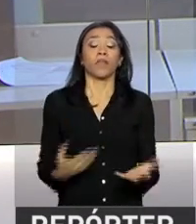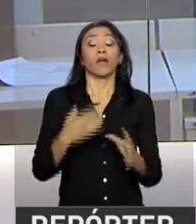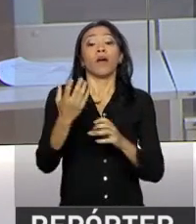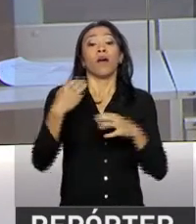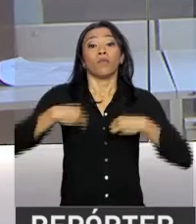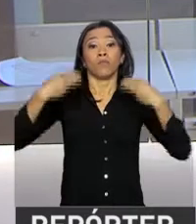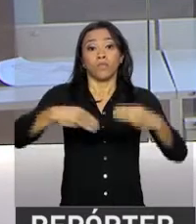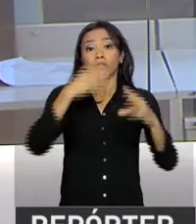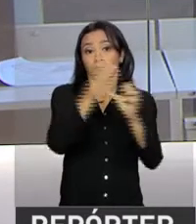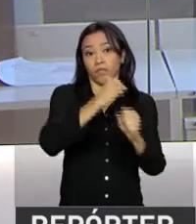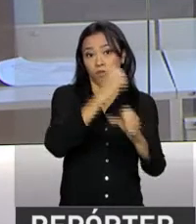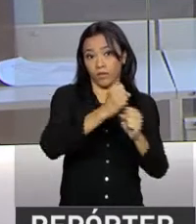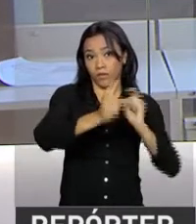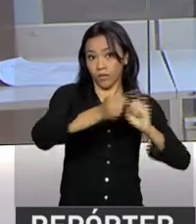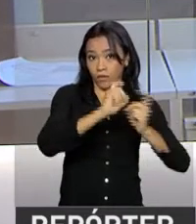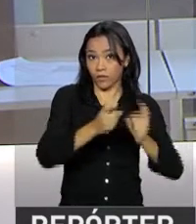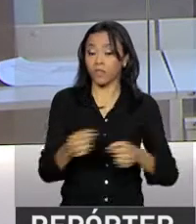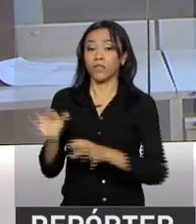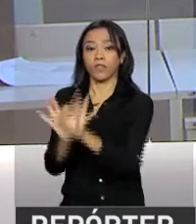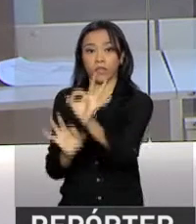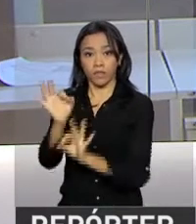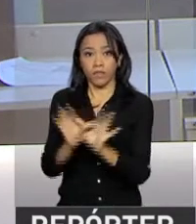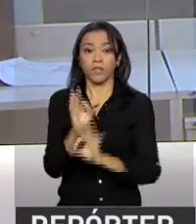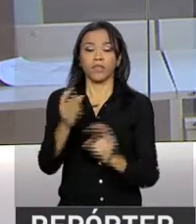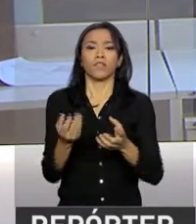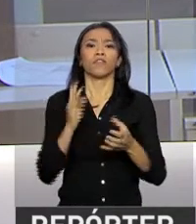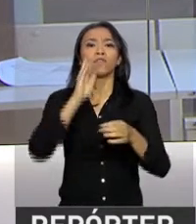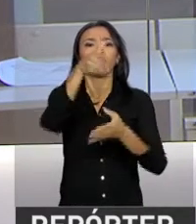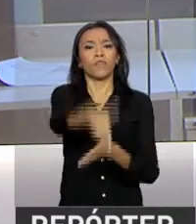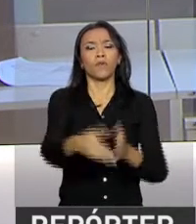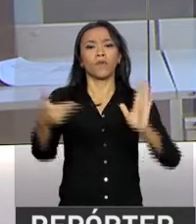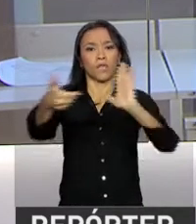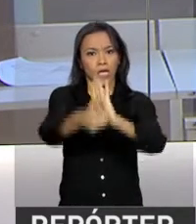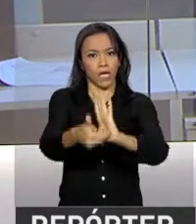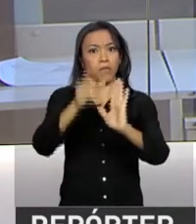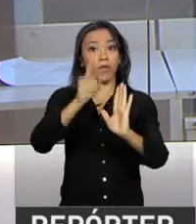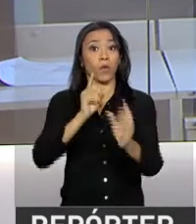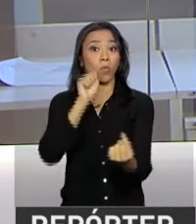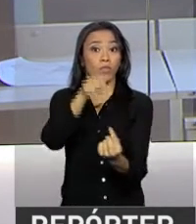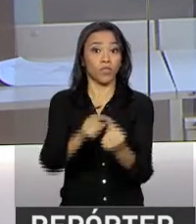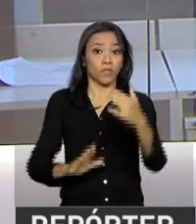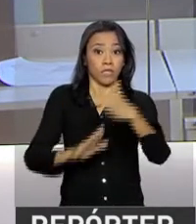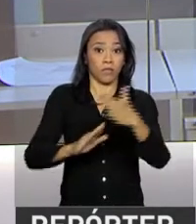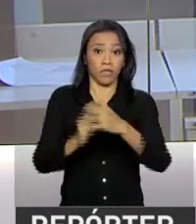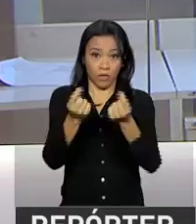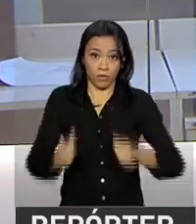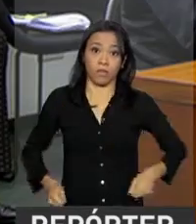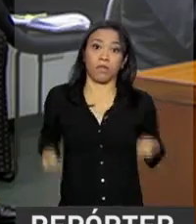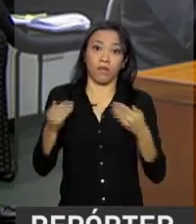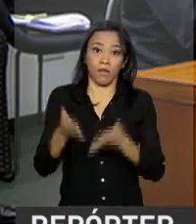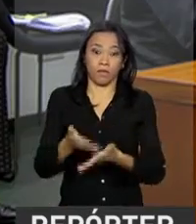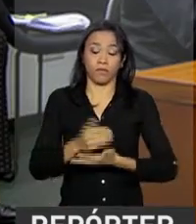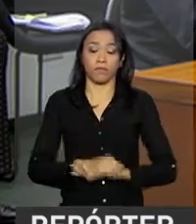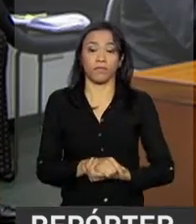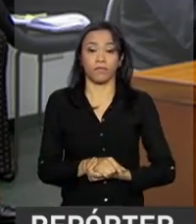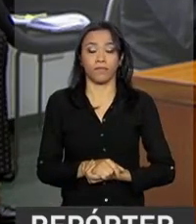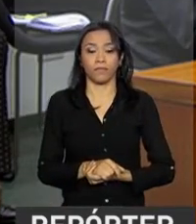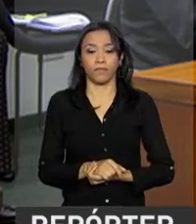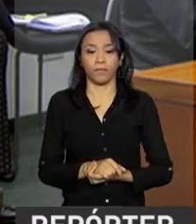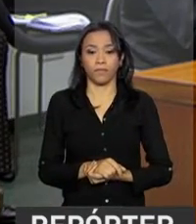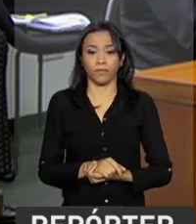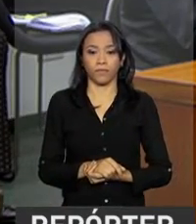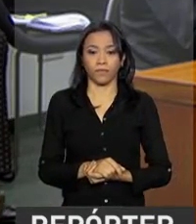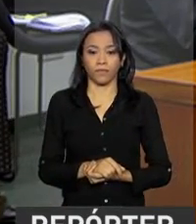Câmara dos Deputados para debater a proposta de emenda constitucional que limita os gastos públicos. Paga para se financiar,